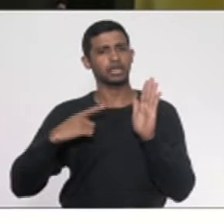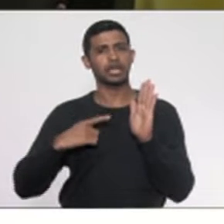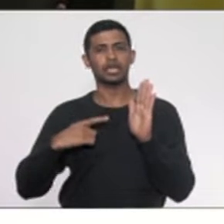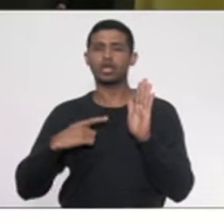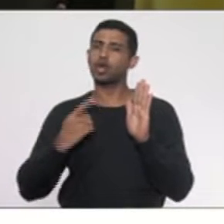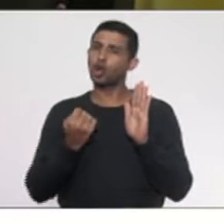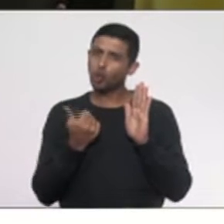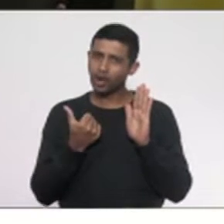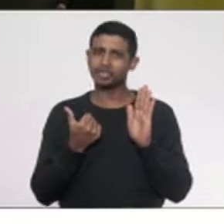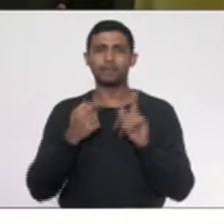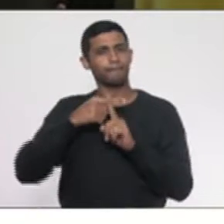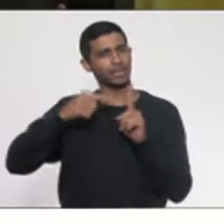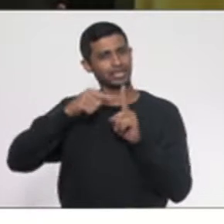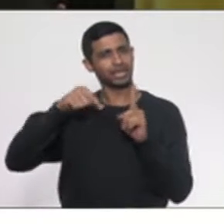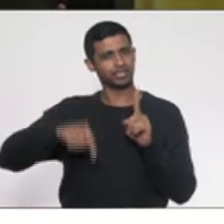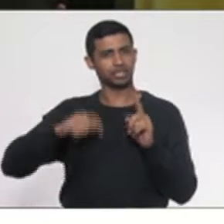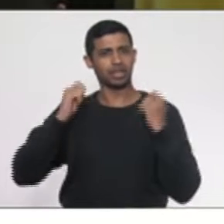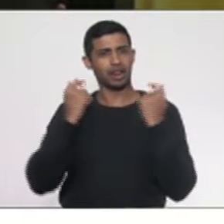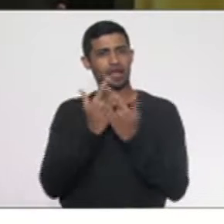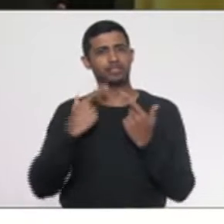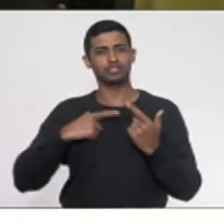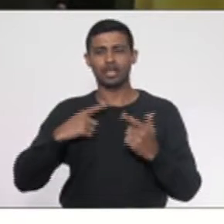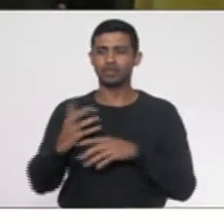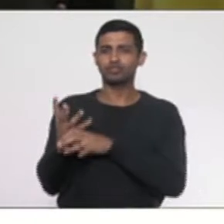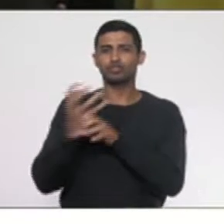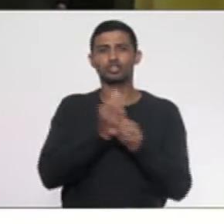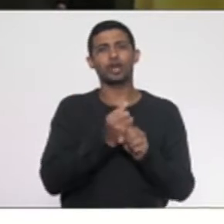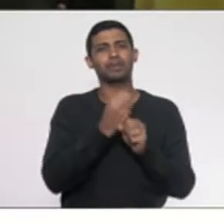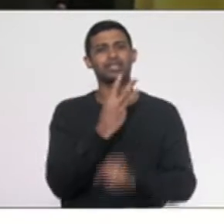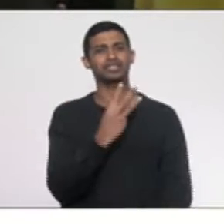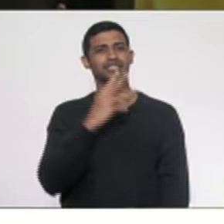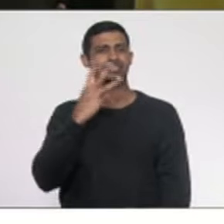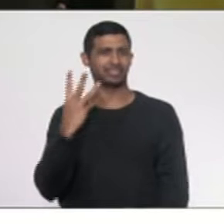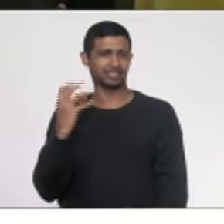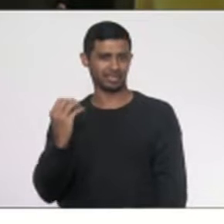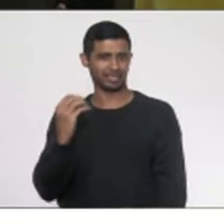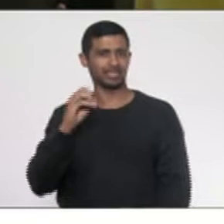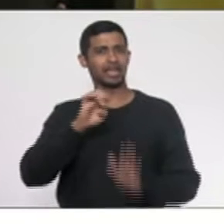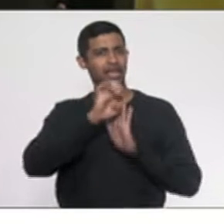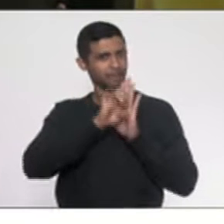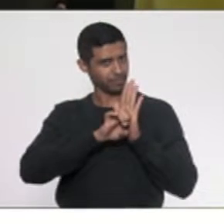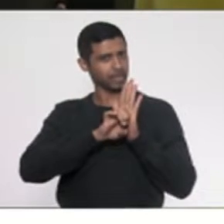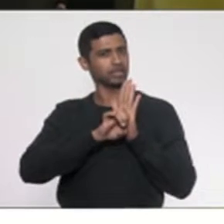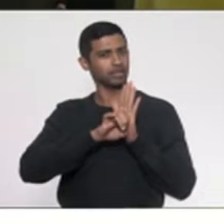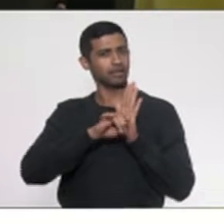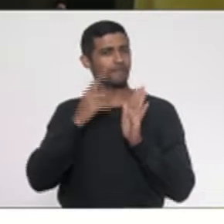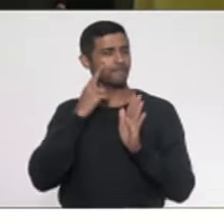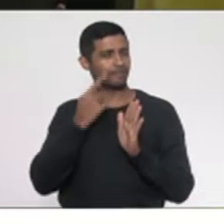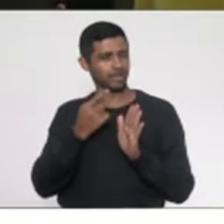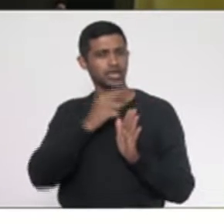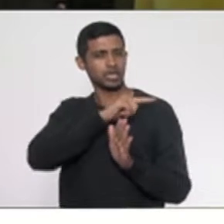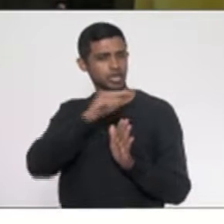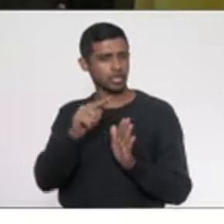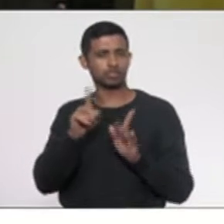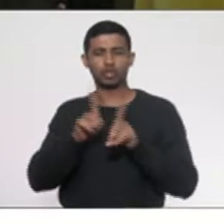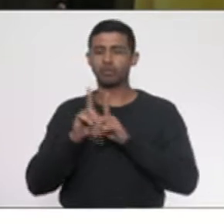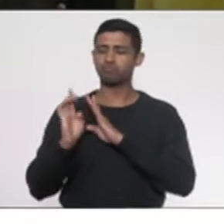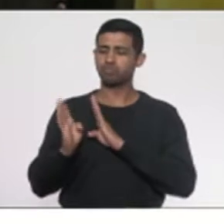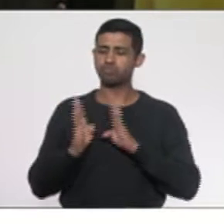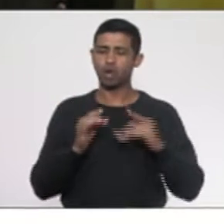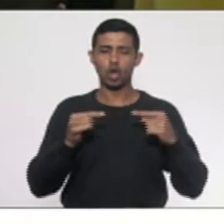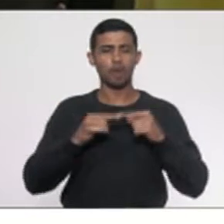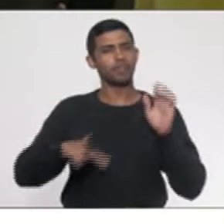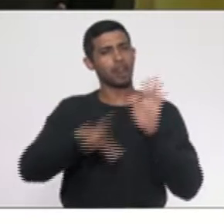Casa. Recebemos 230 emendas, às quais dedicamos nossa atenção e análise minuciosa, tanto na viabilidade quanto na conformidade com a